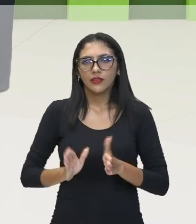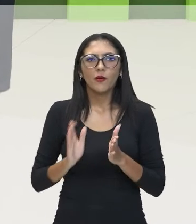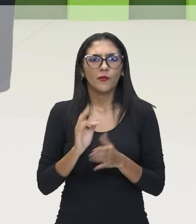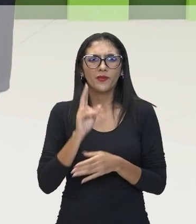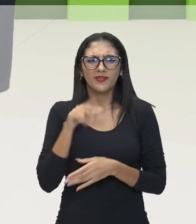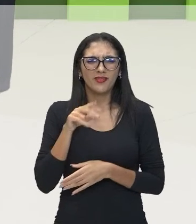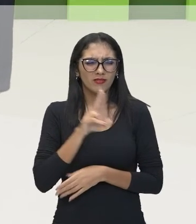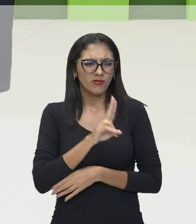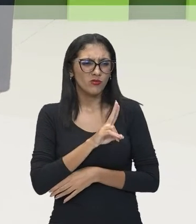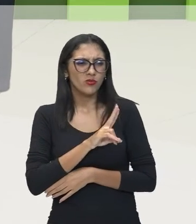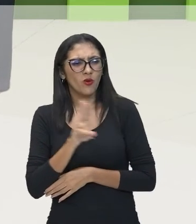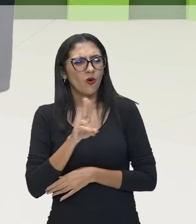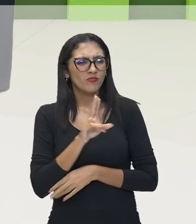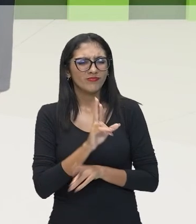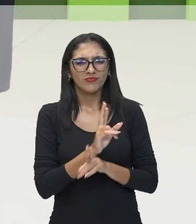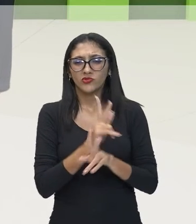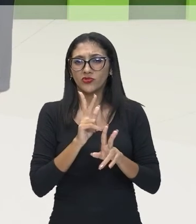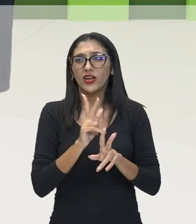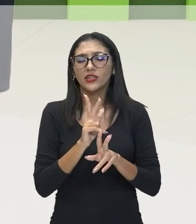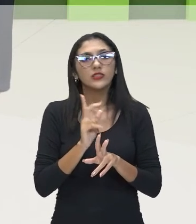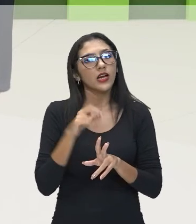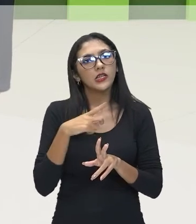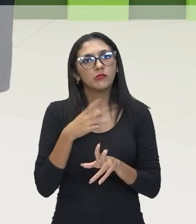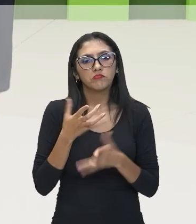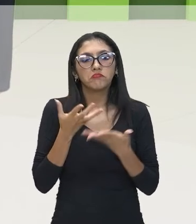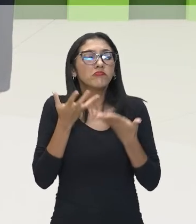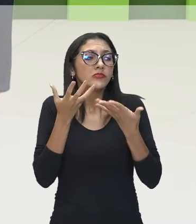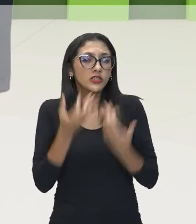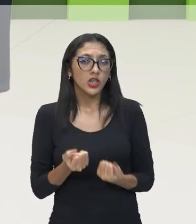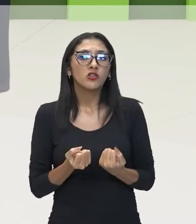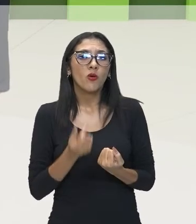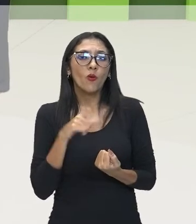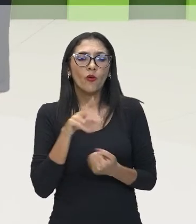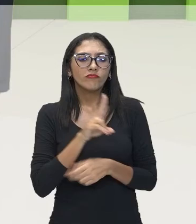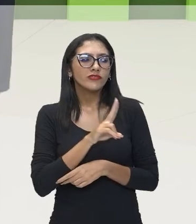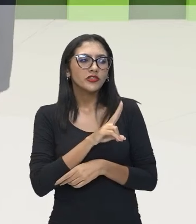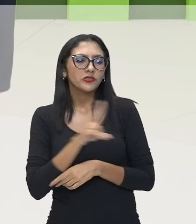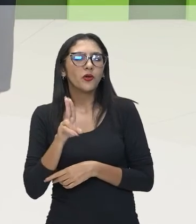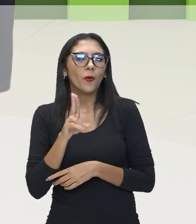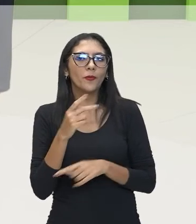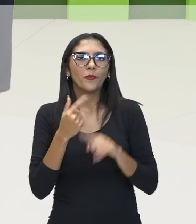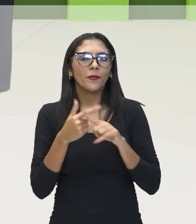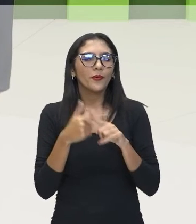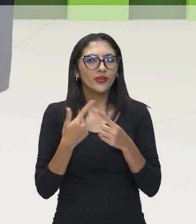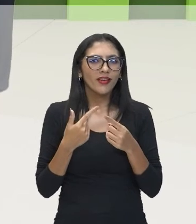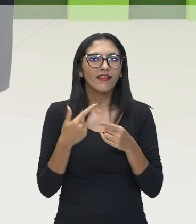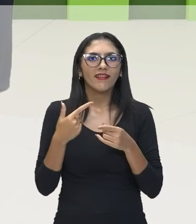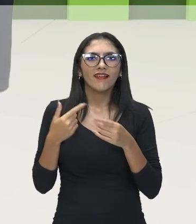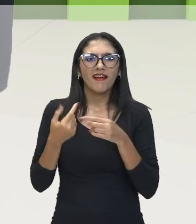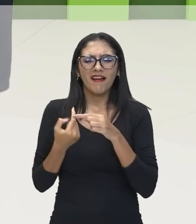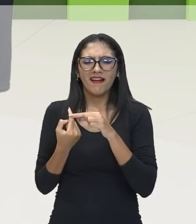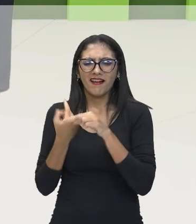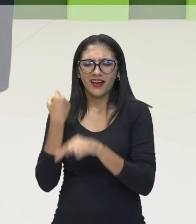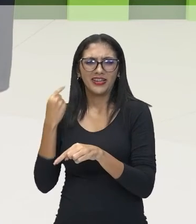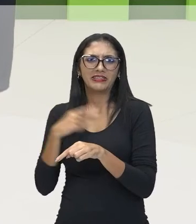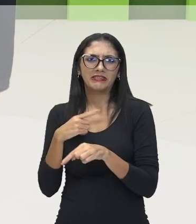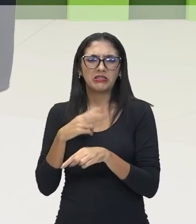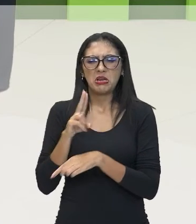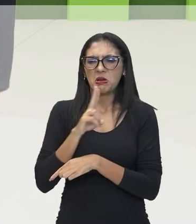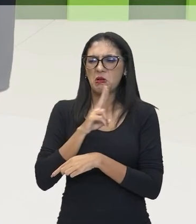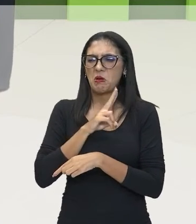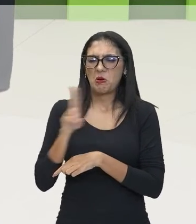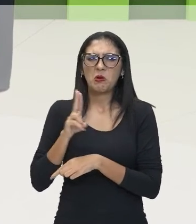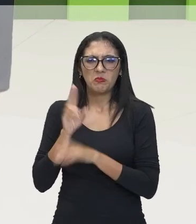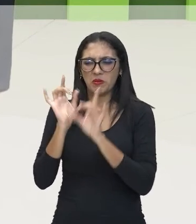bem diferente e acabou assumindo, né, esse termo, esse nome de Hedy Lamarr justamente por conta, né, dos nomes